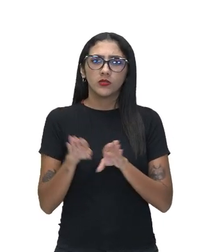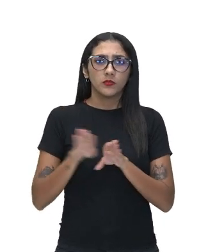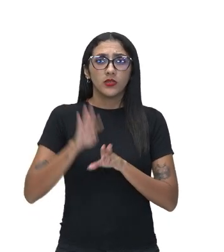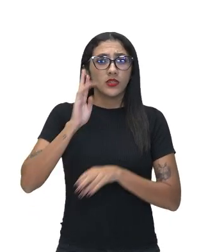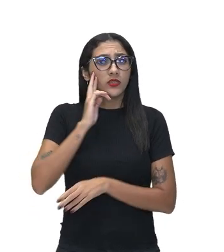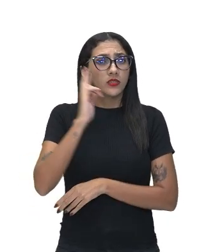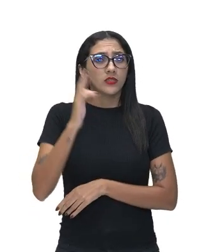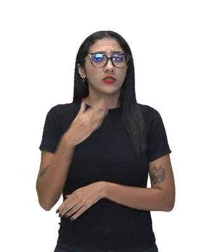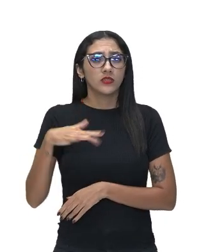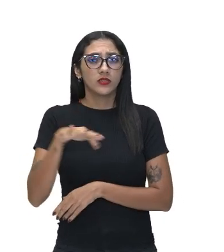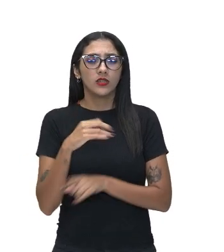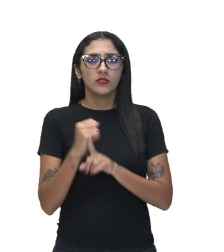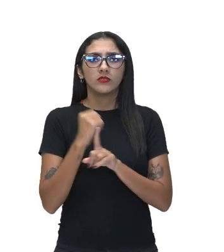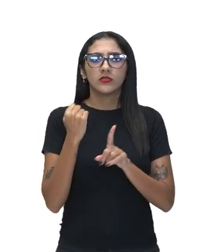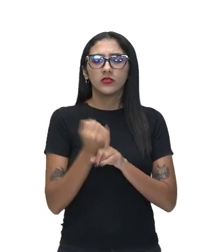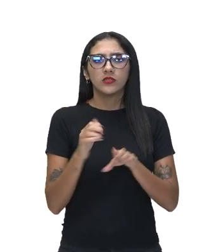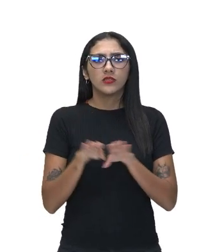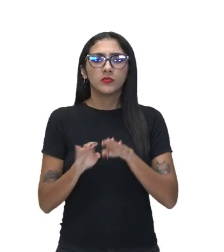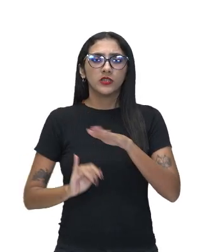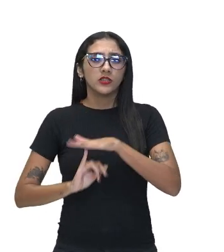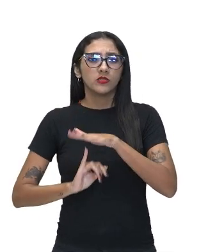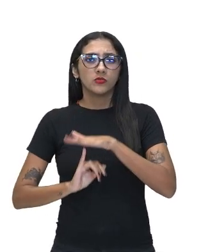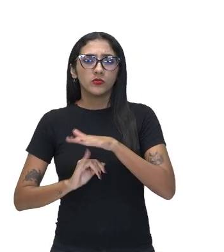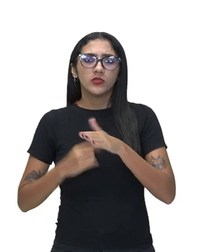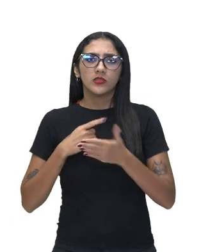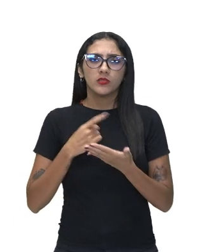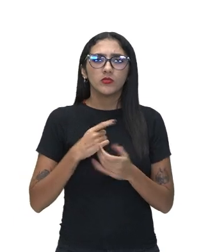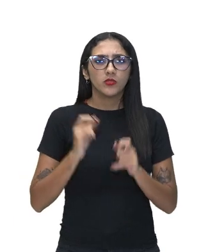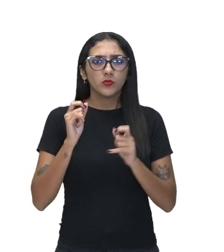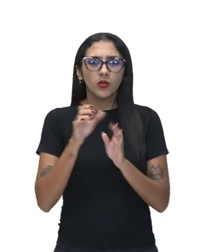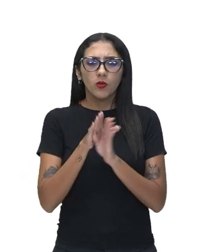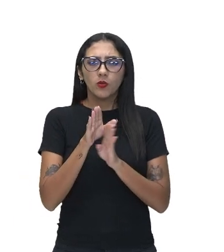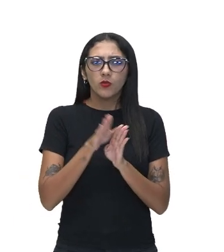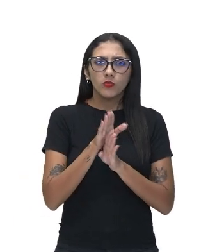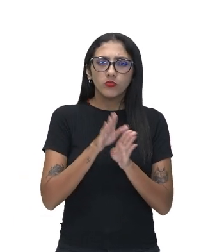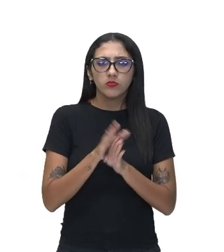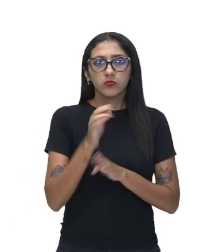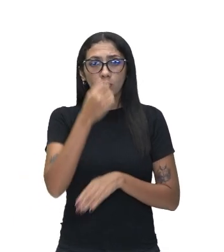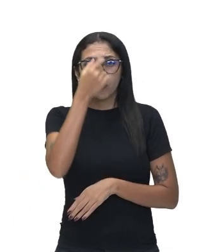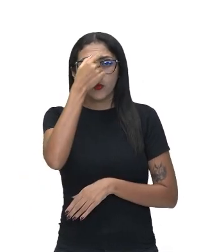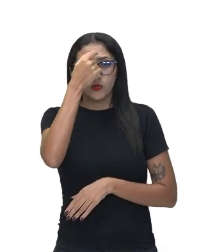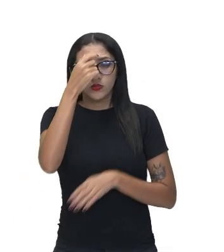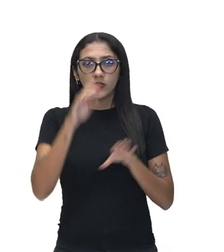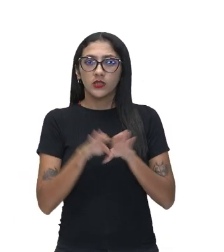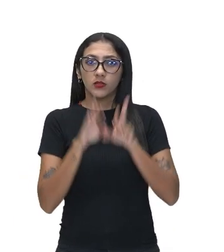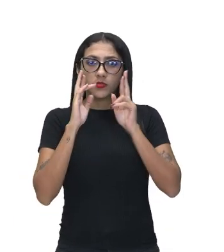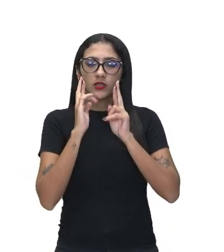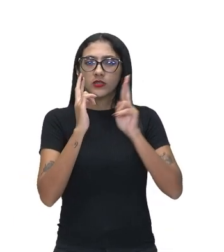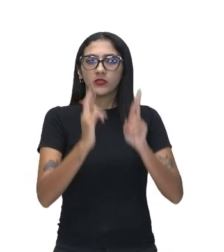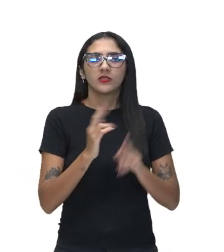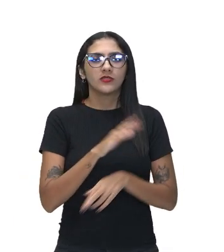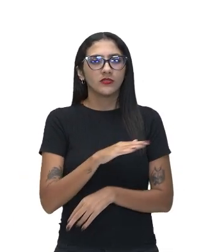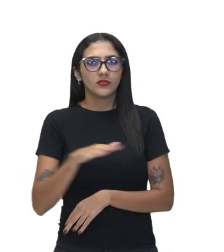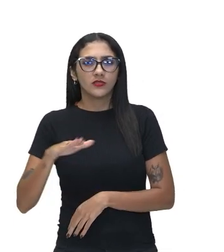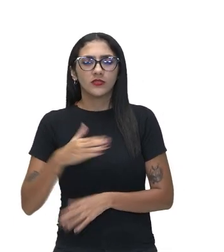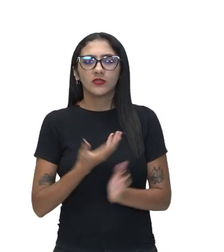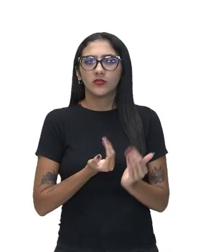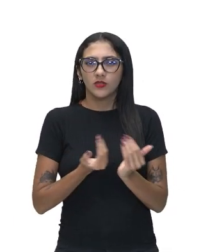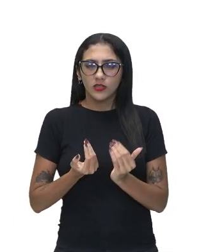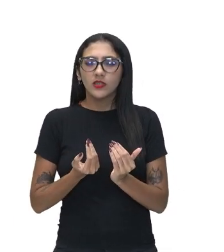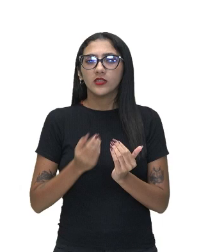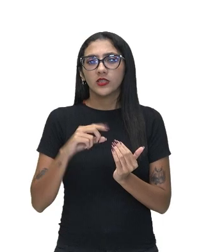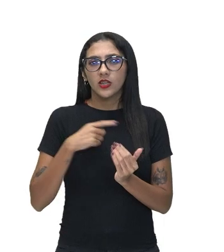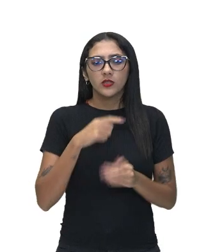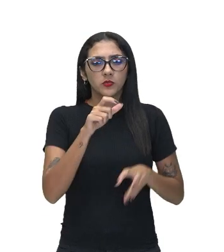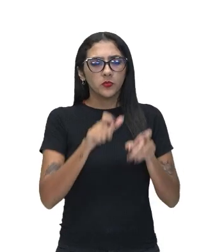sociedade civil e instituições voltadas para a conscientização e o respeito pela criança e pelo adolescente como sujeitos